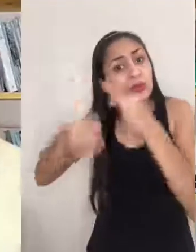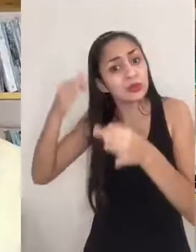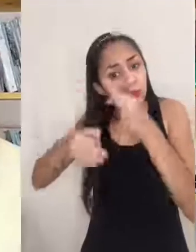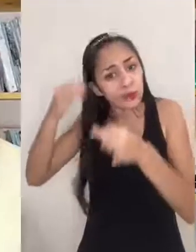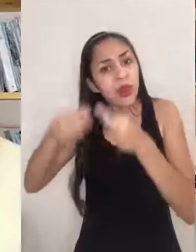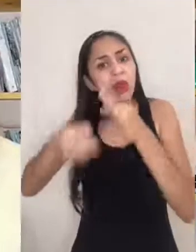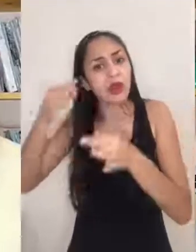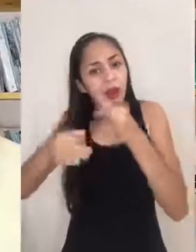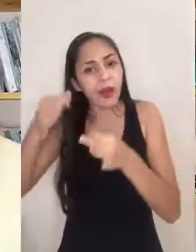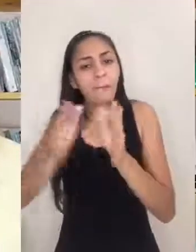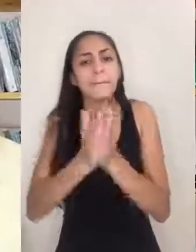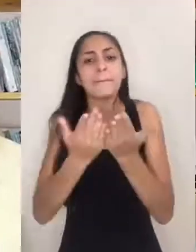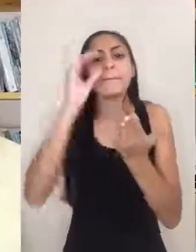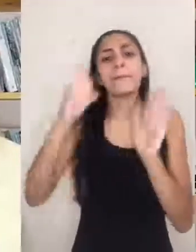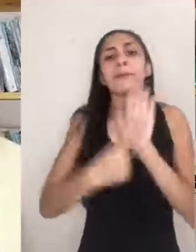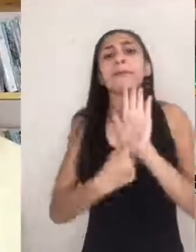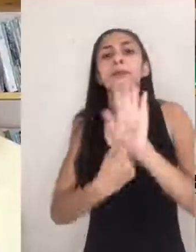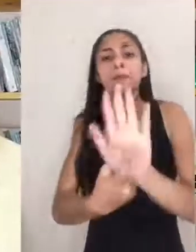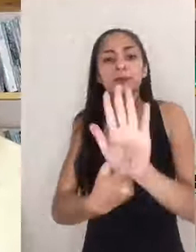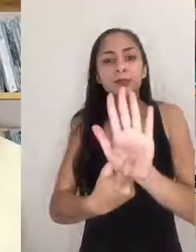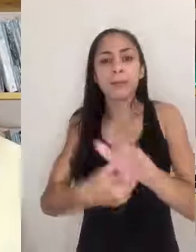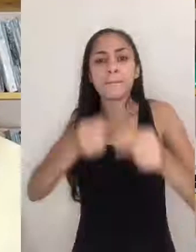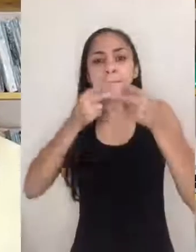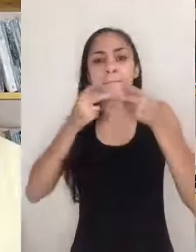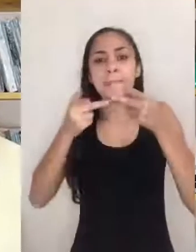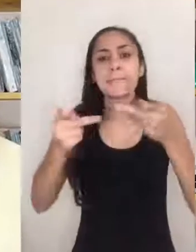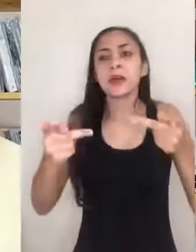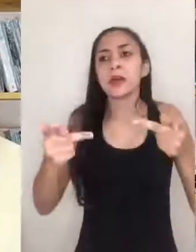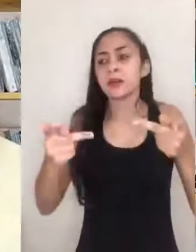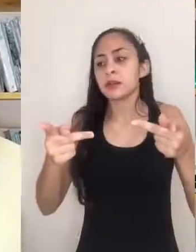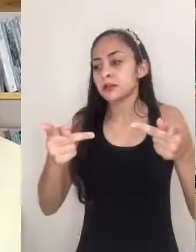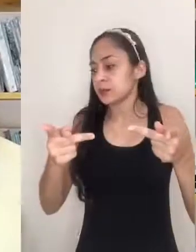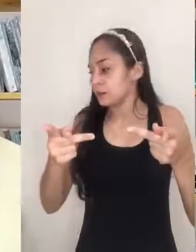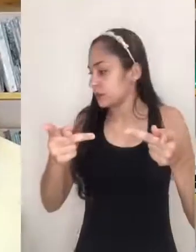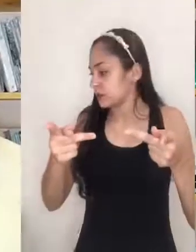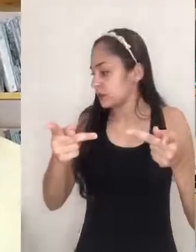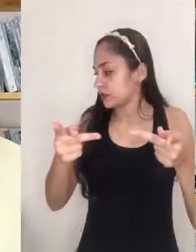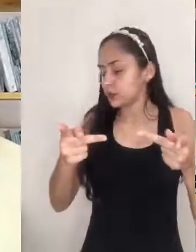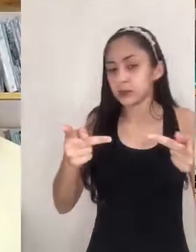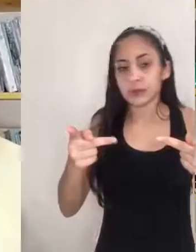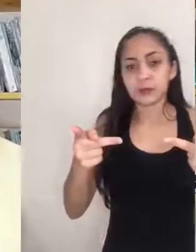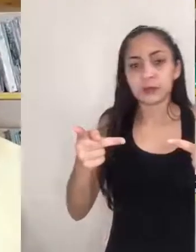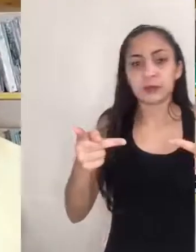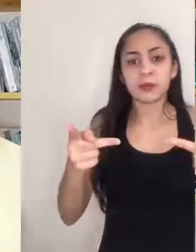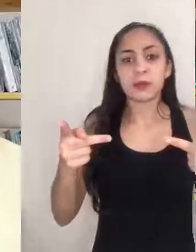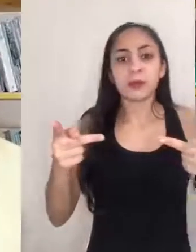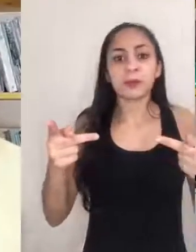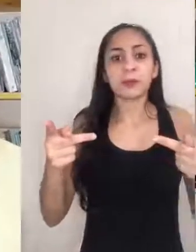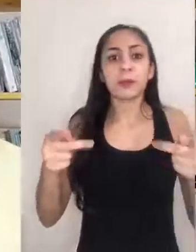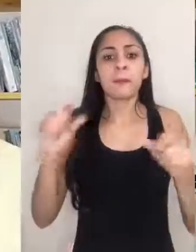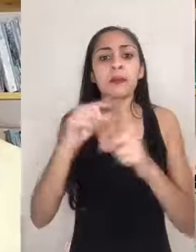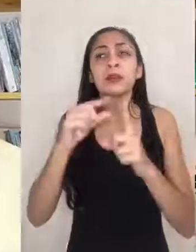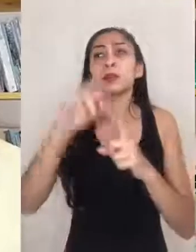julgar com esta palavra que eu estou pregando para você hoje, nesse momento. Sabe por quê? Porque